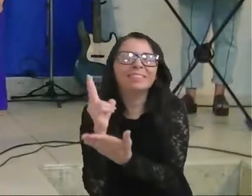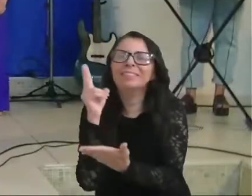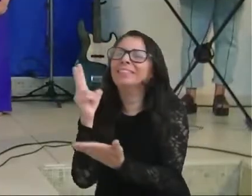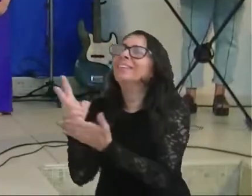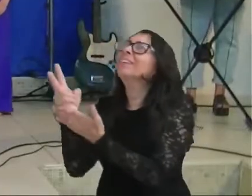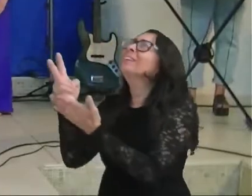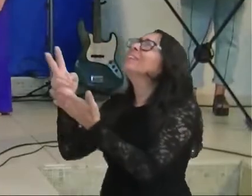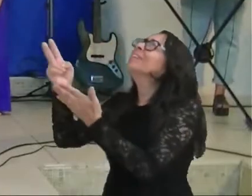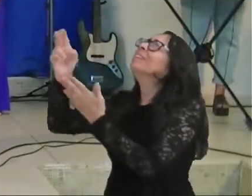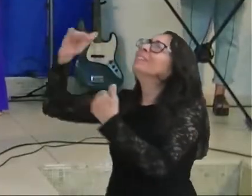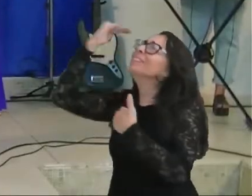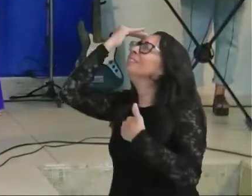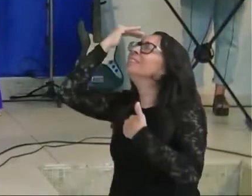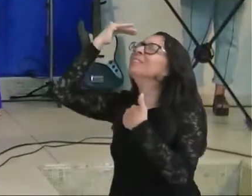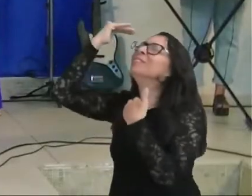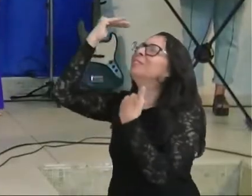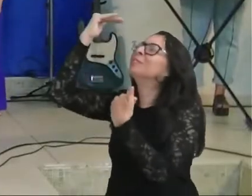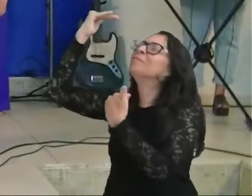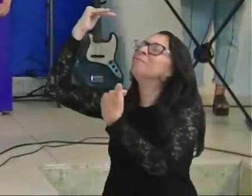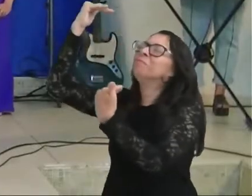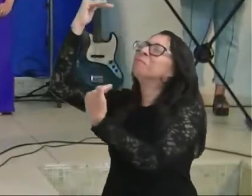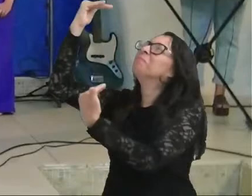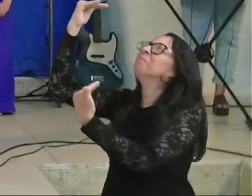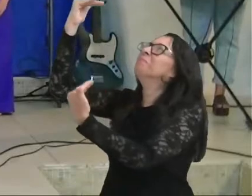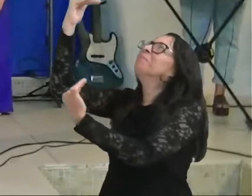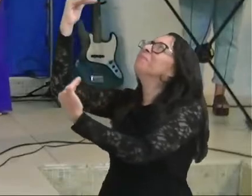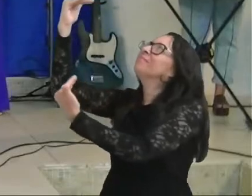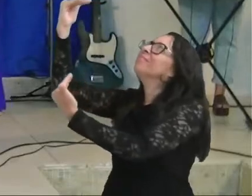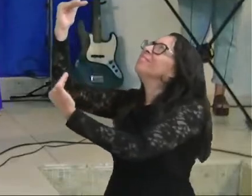Eu te agradeço,